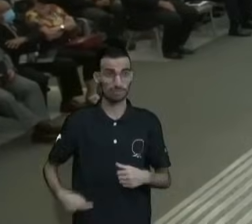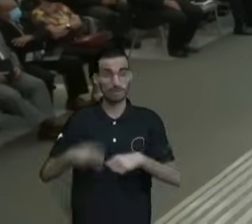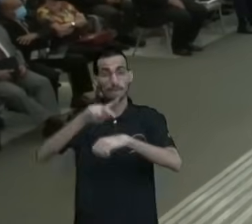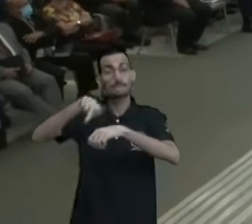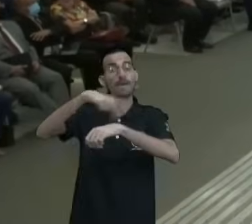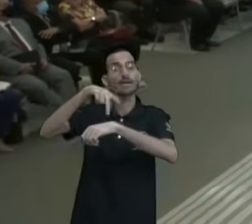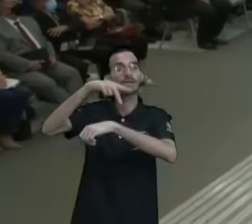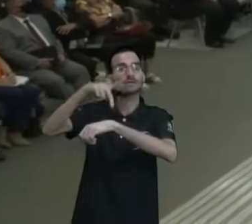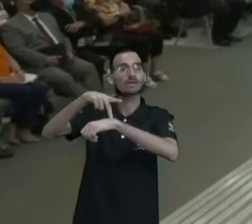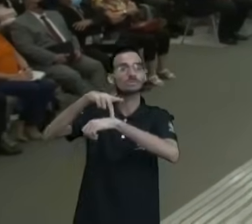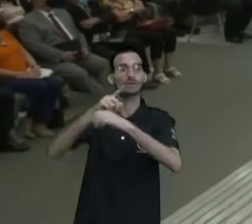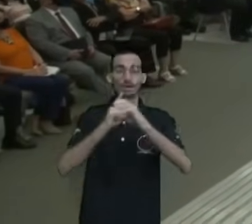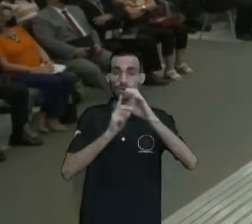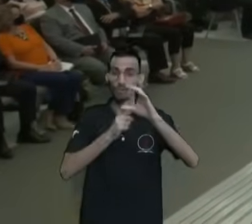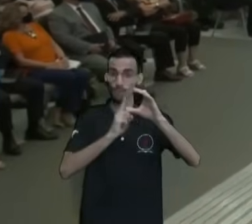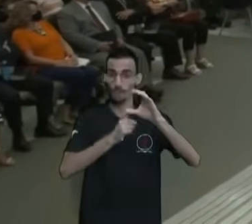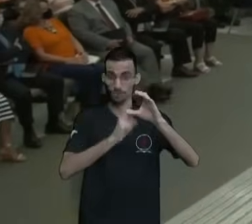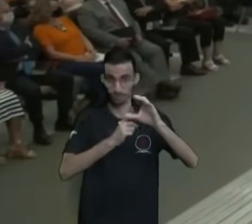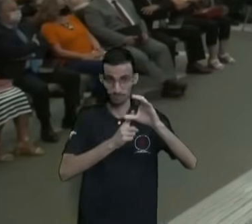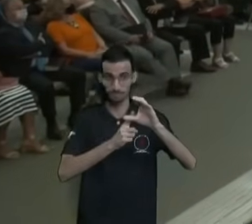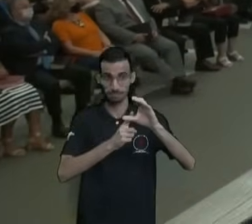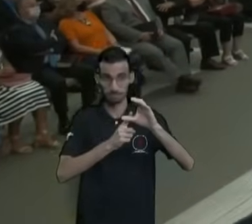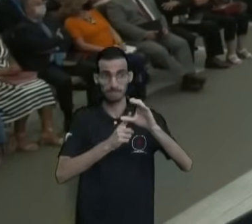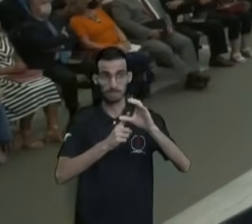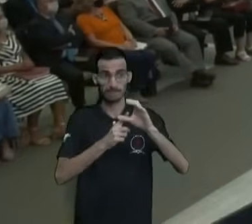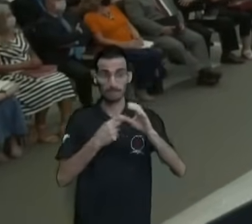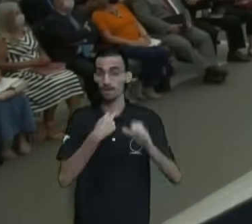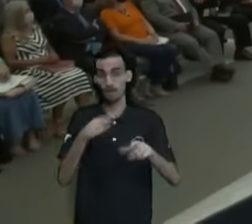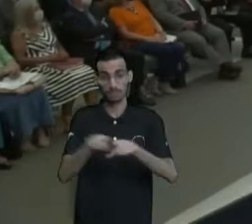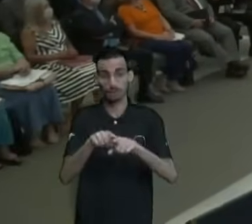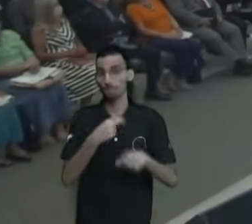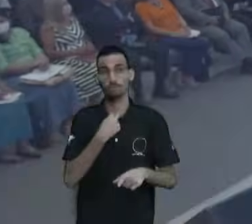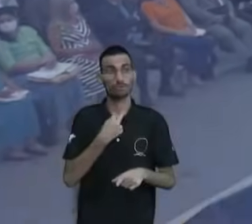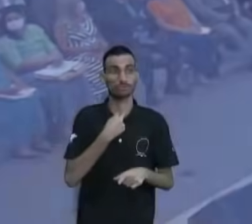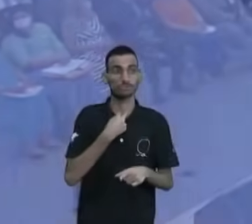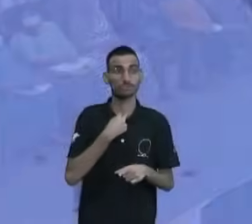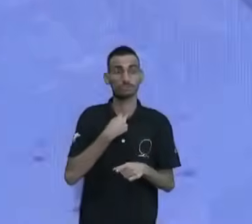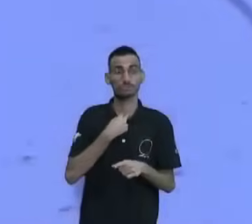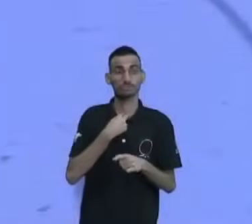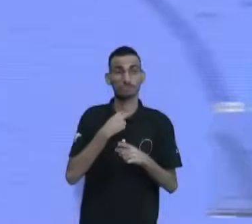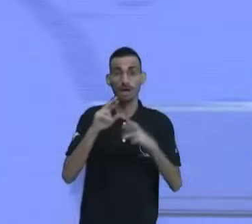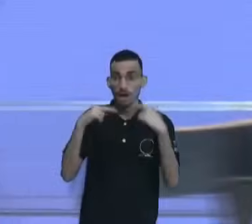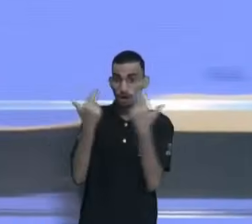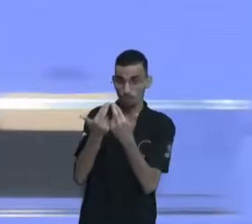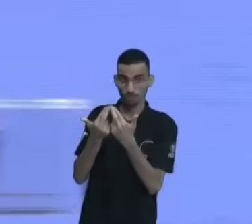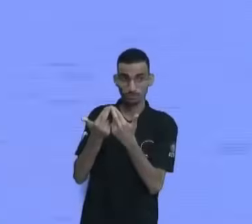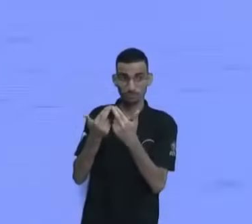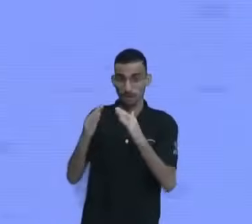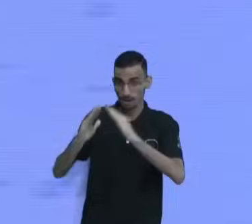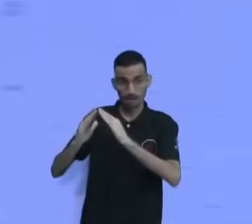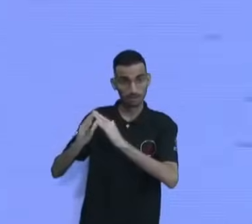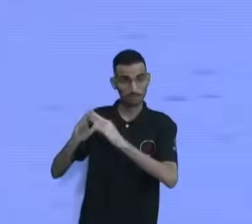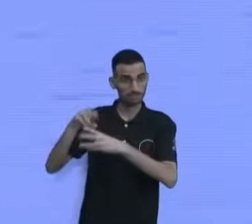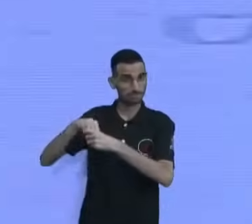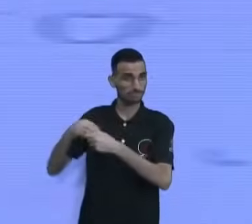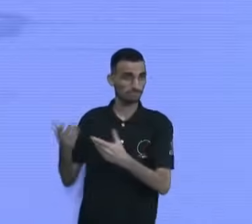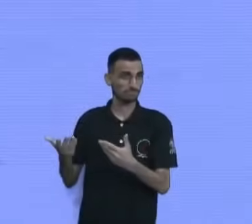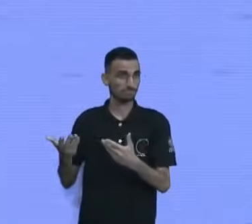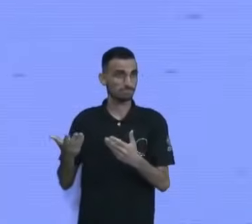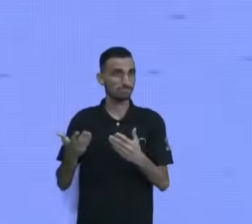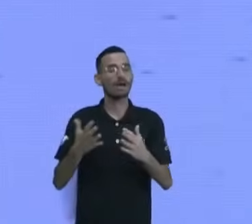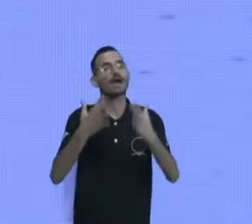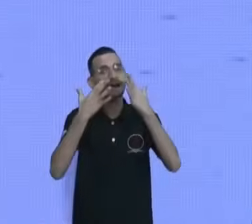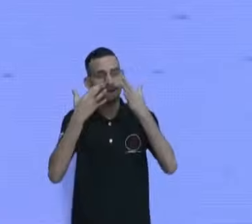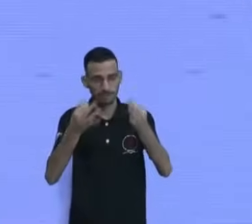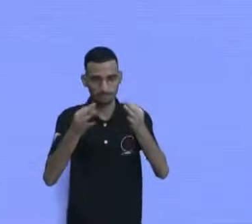nas casas agora preste atenção as casas que foram transformadas